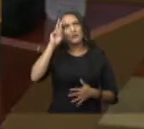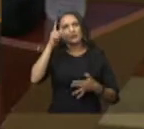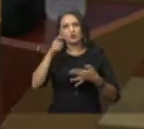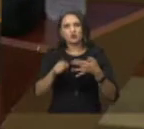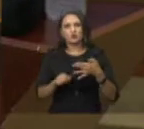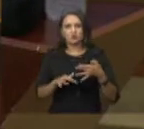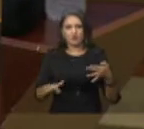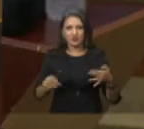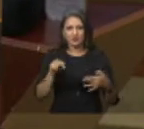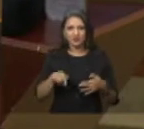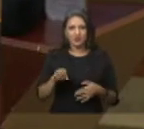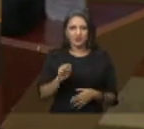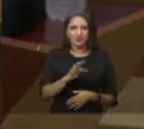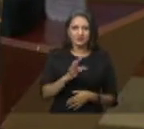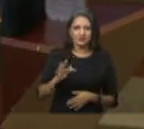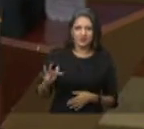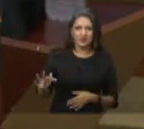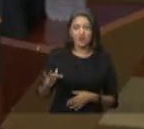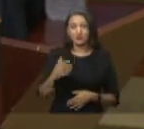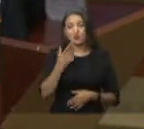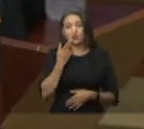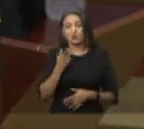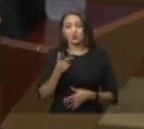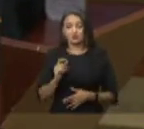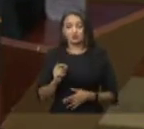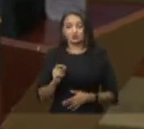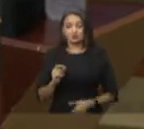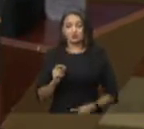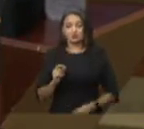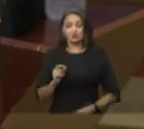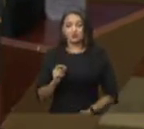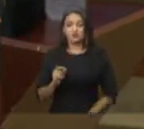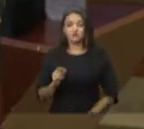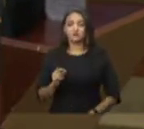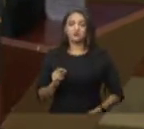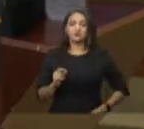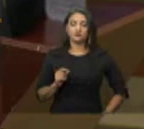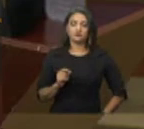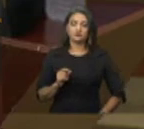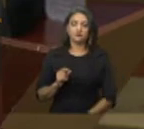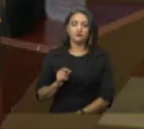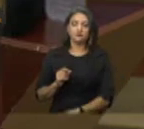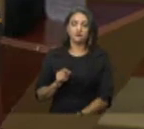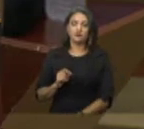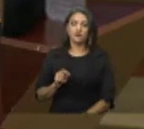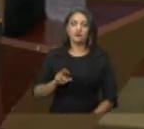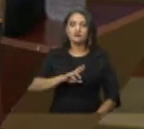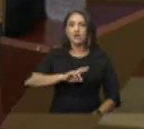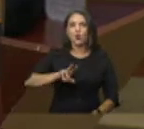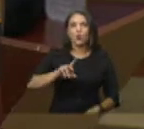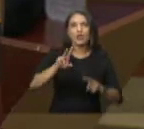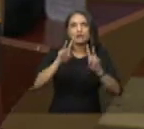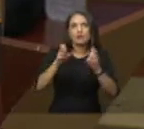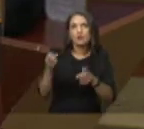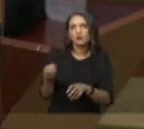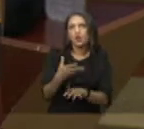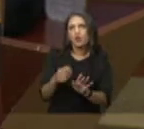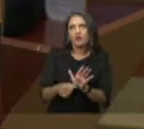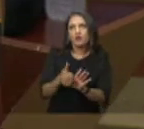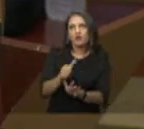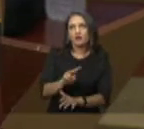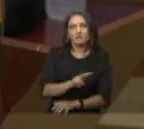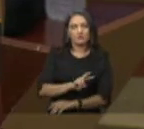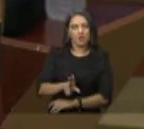corte faça o posto em gello motivo para enfatizar que não estamos a enfrentar que estão nova tão pouco